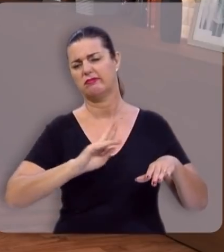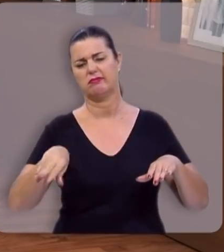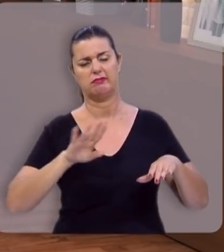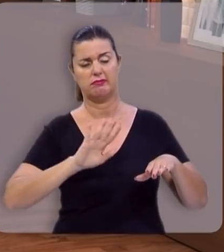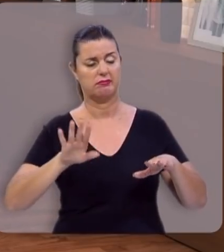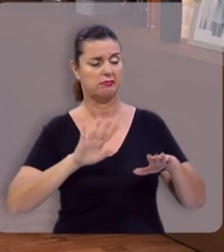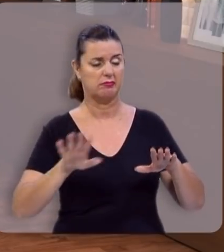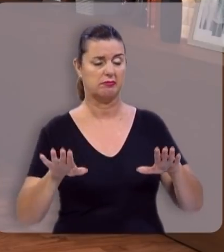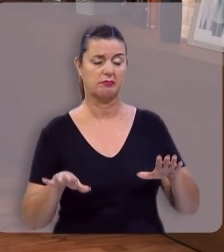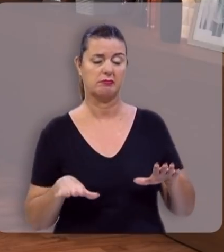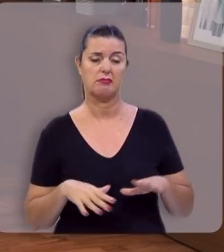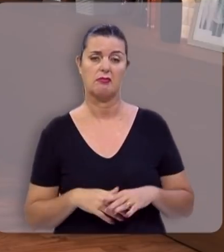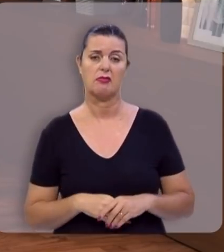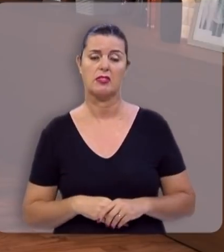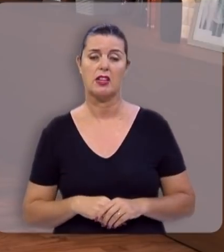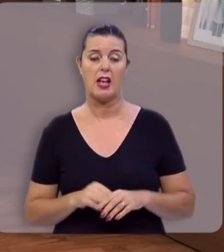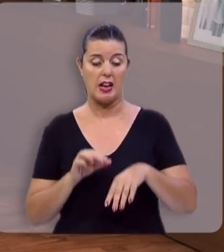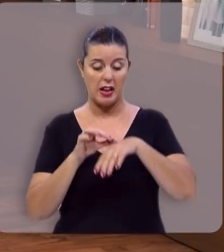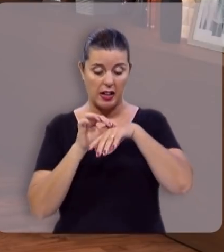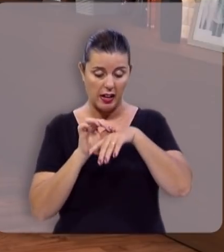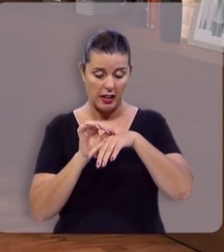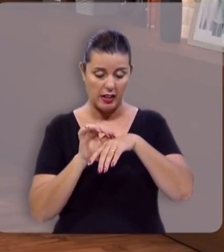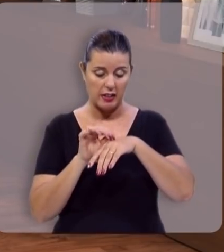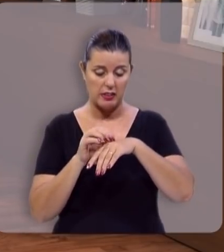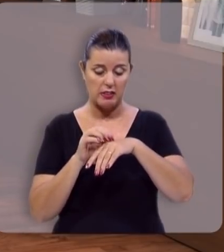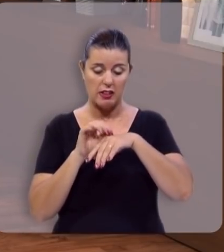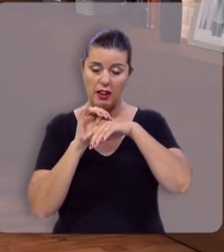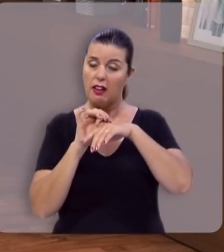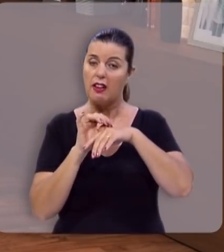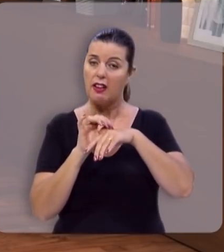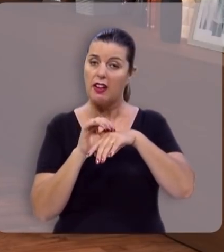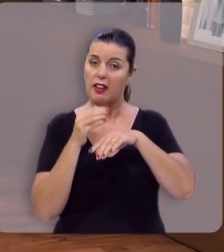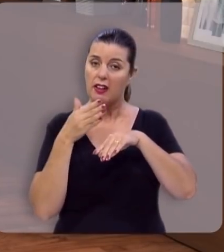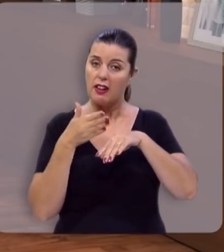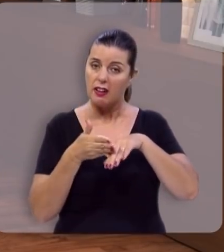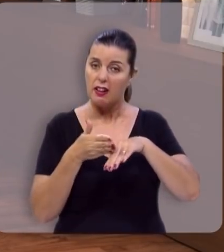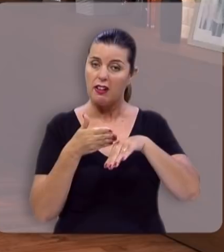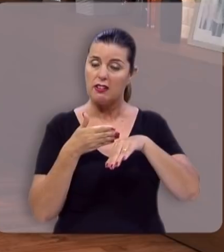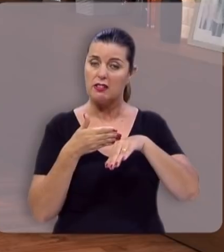1000 vezes. Carne, carne, carne.